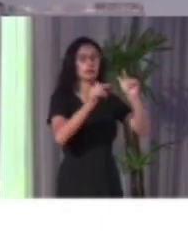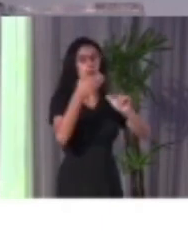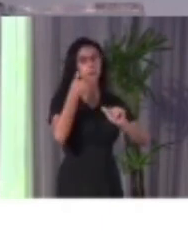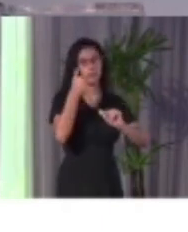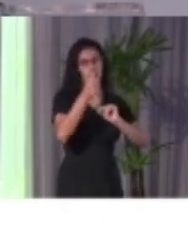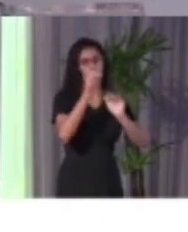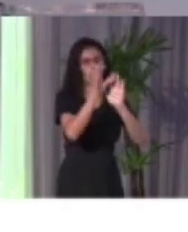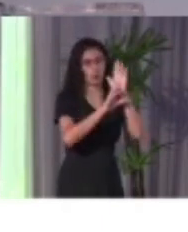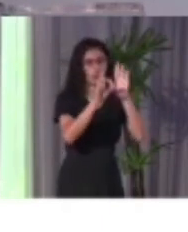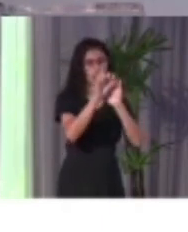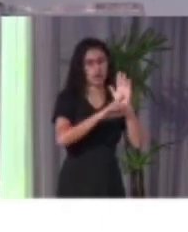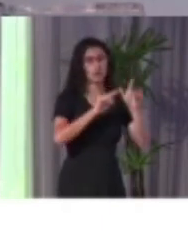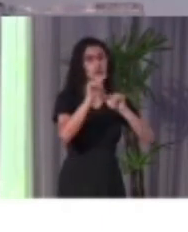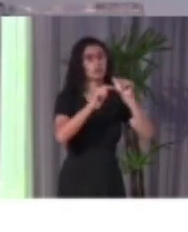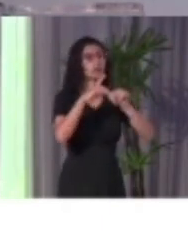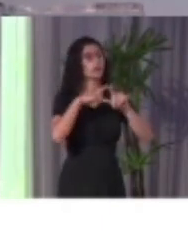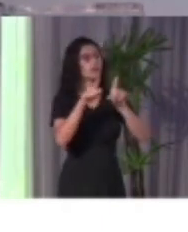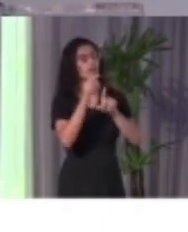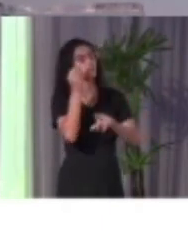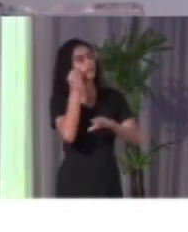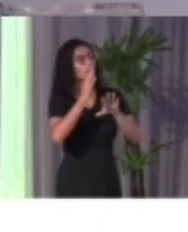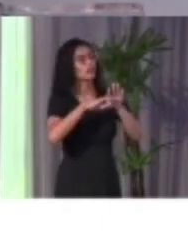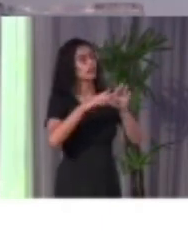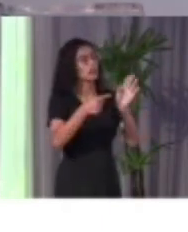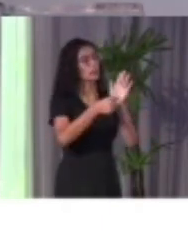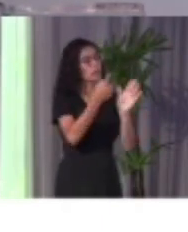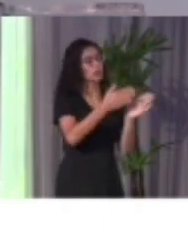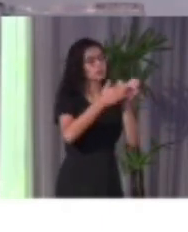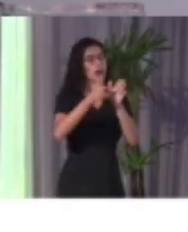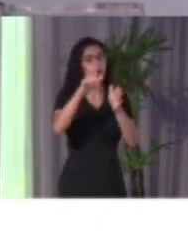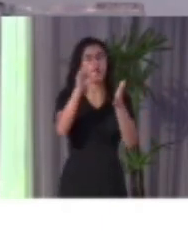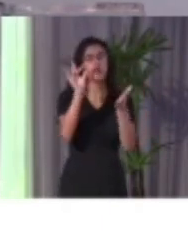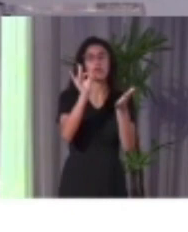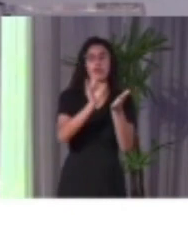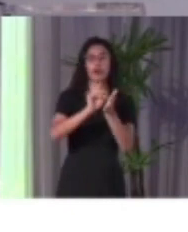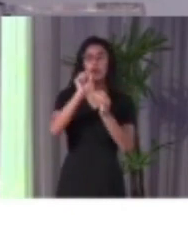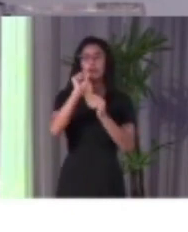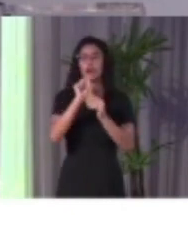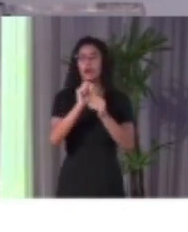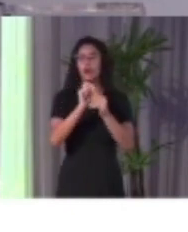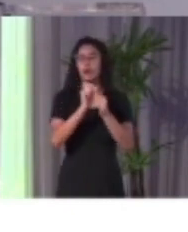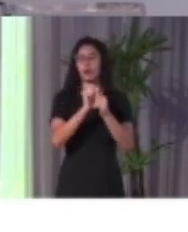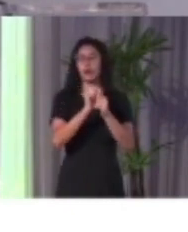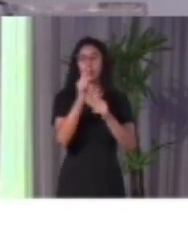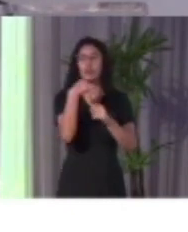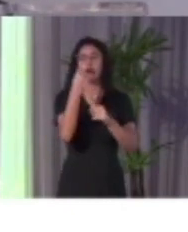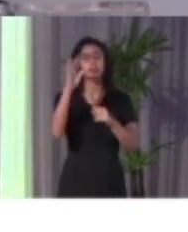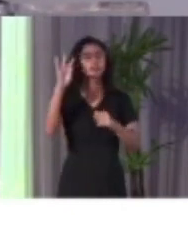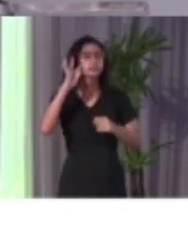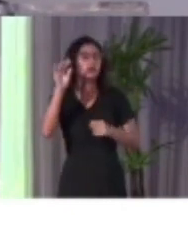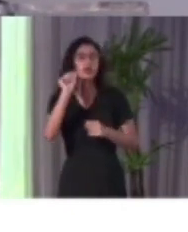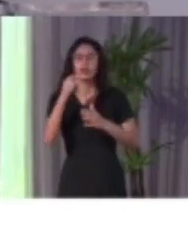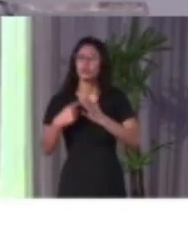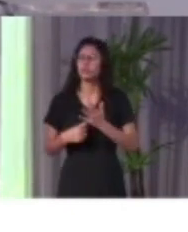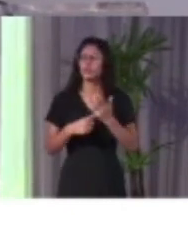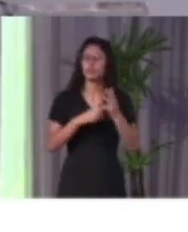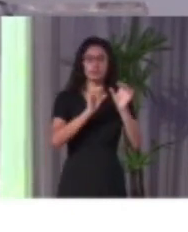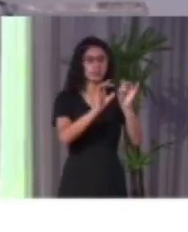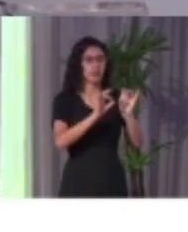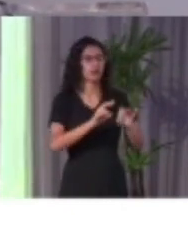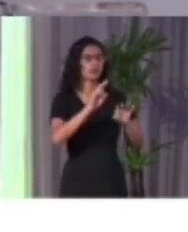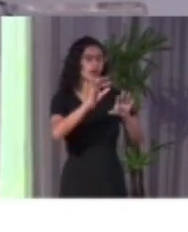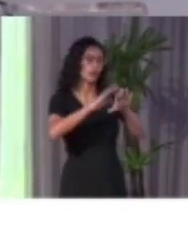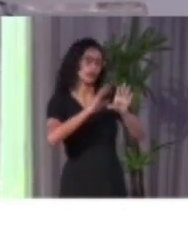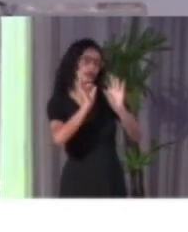dados. E o trabalho que eu tentei fazer nessa primeira etapa foi justamente aquele que, hipoteticamente, a gente imagina que o tecnologista vai